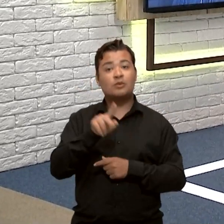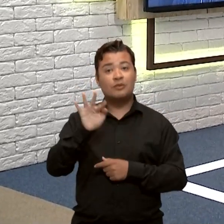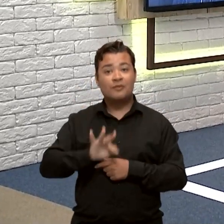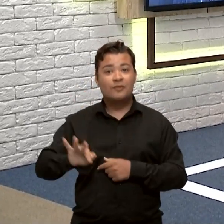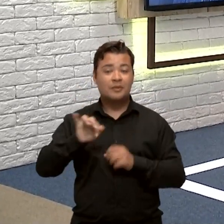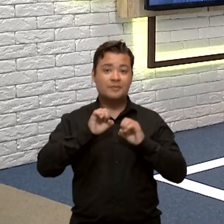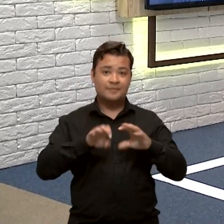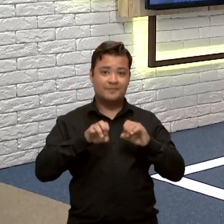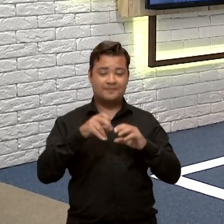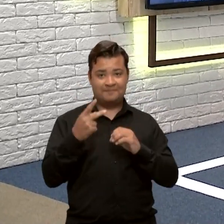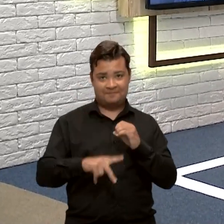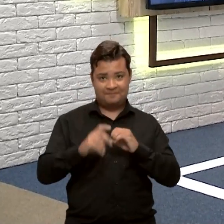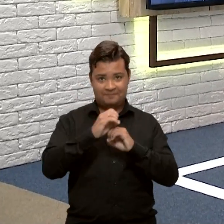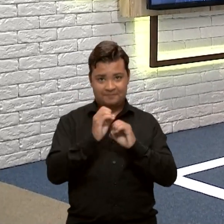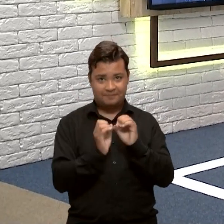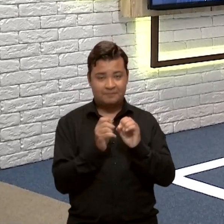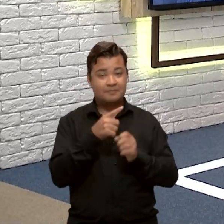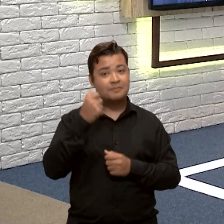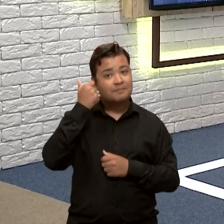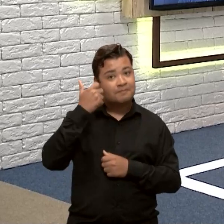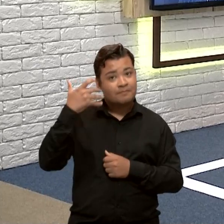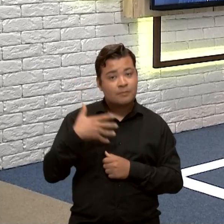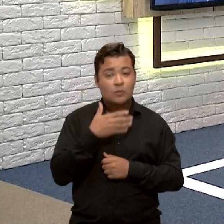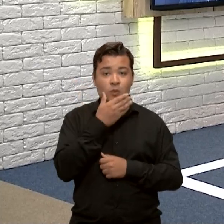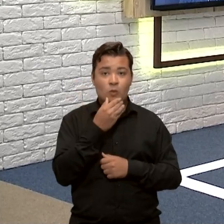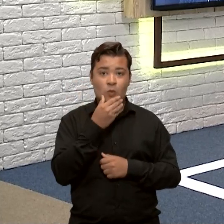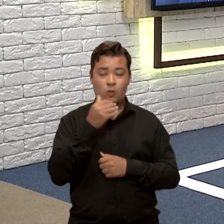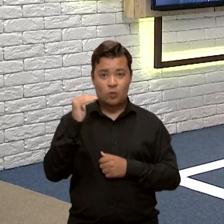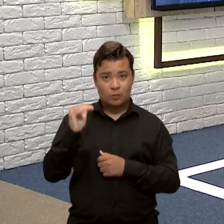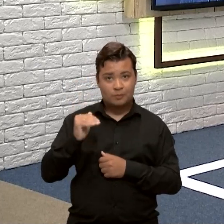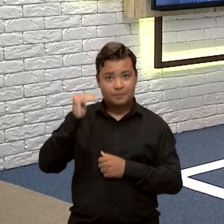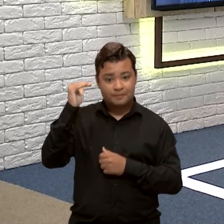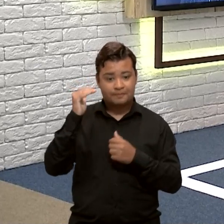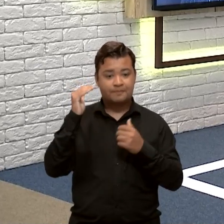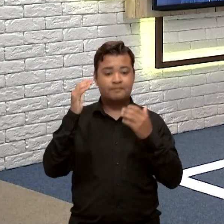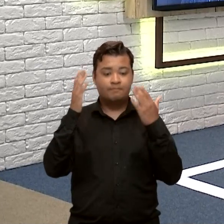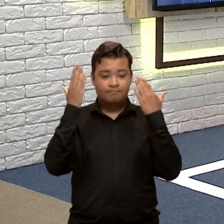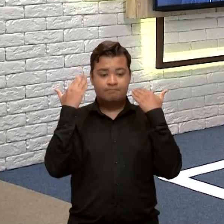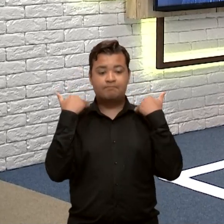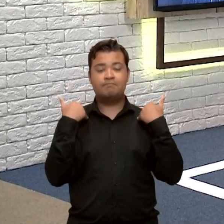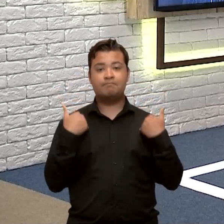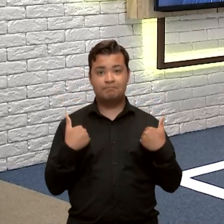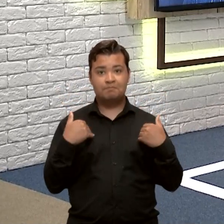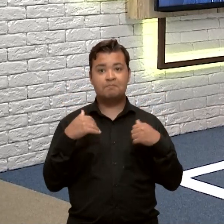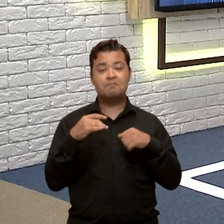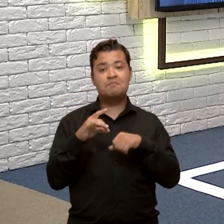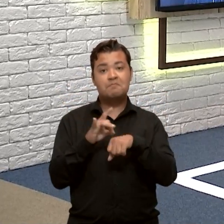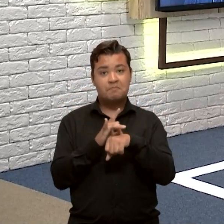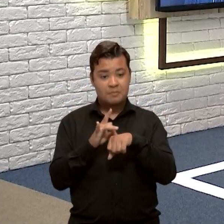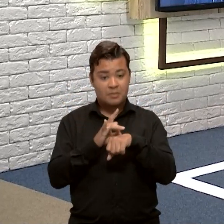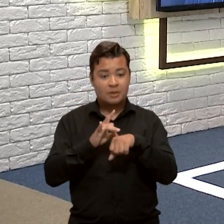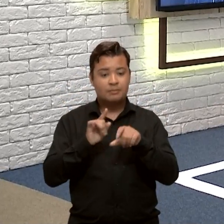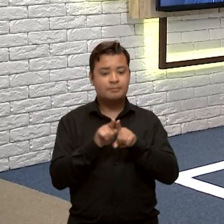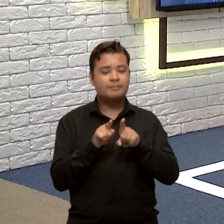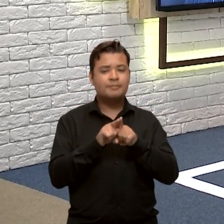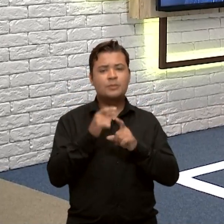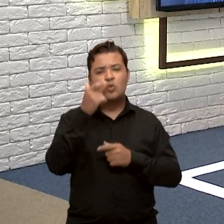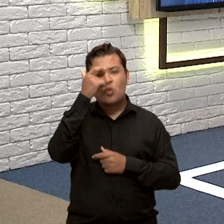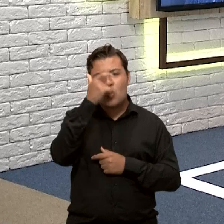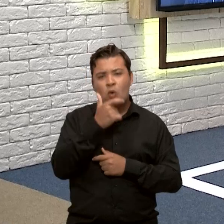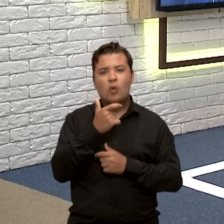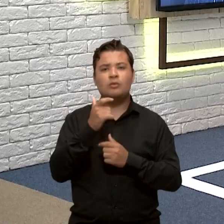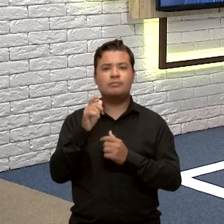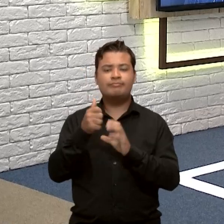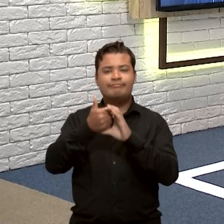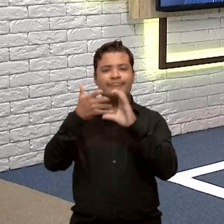da UFG. Ele se descreve como um homem adulto, tem cabelos longos e da cor preta e traços orientais. Tudo bem, professor?